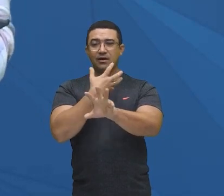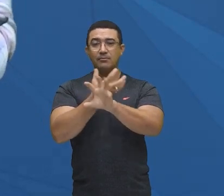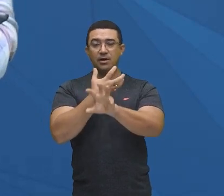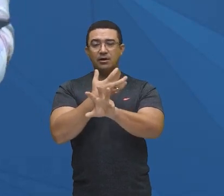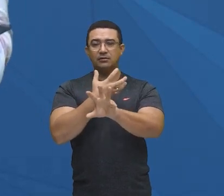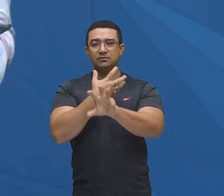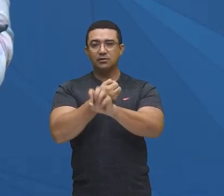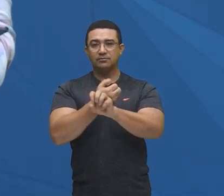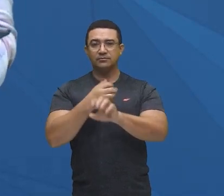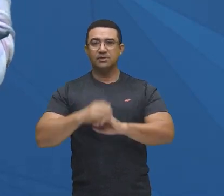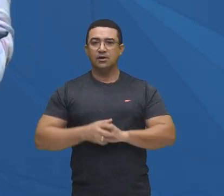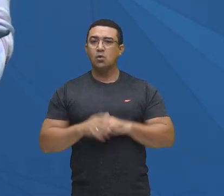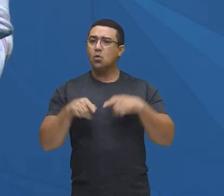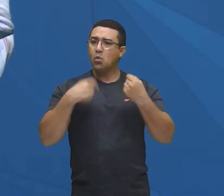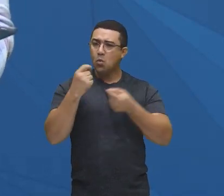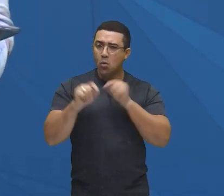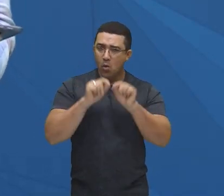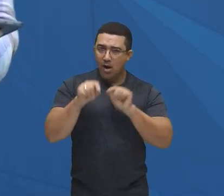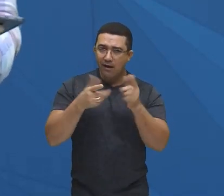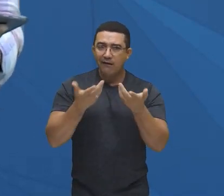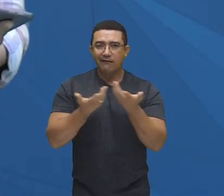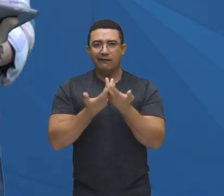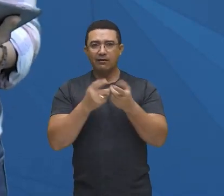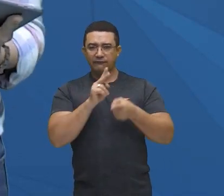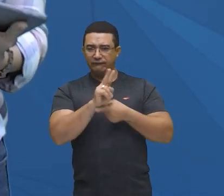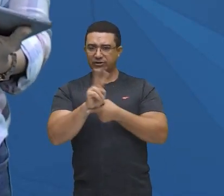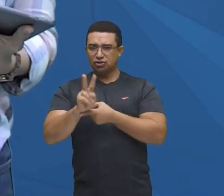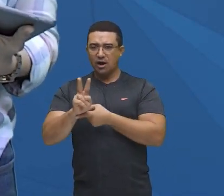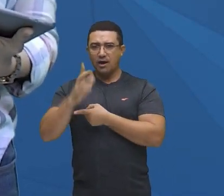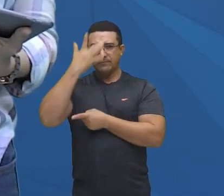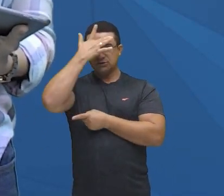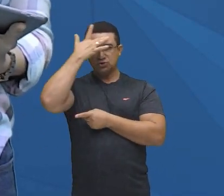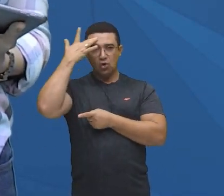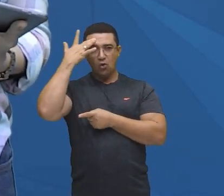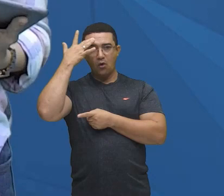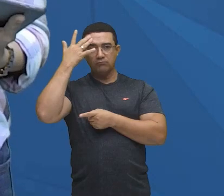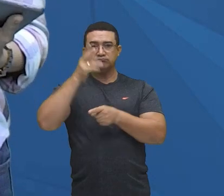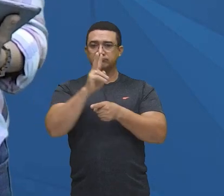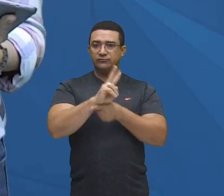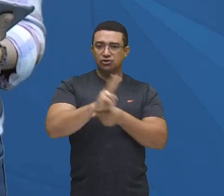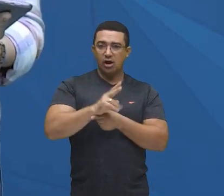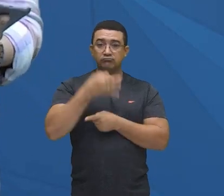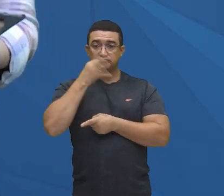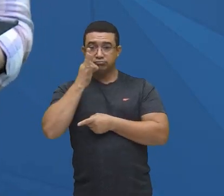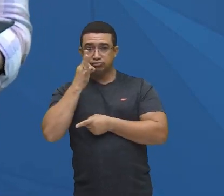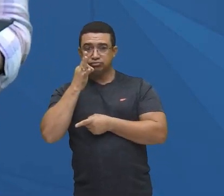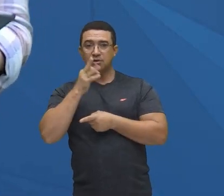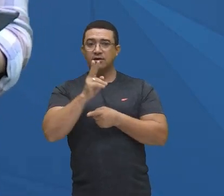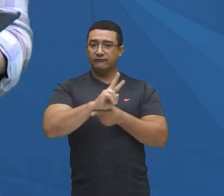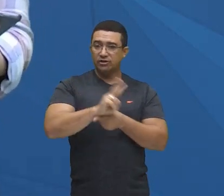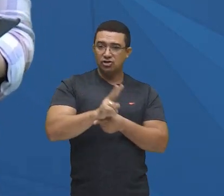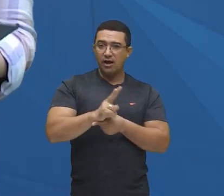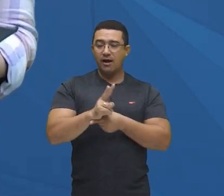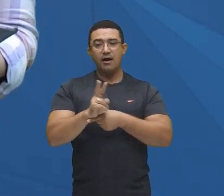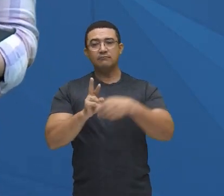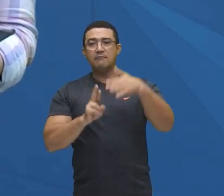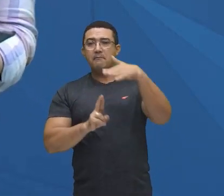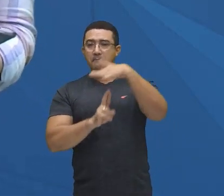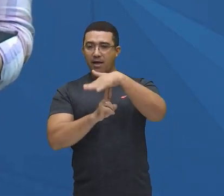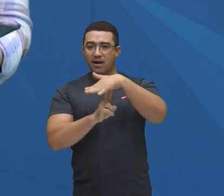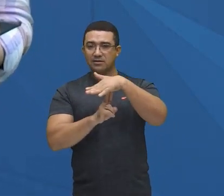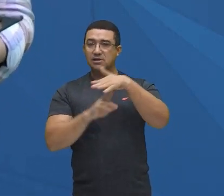cafeteria, ou vigiar uma praça. A gente sabe que a webcam, né, é um equipamento que a gente conecta ao nosso